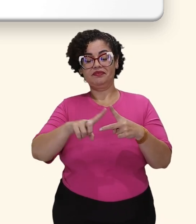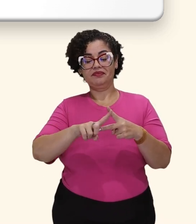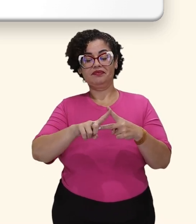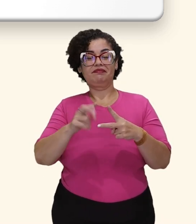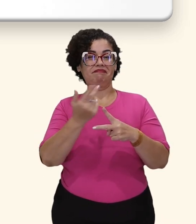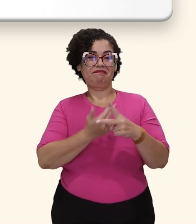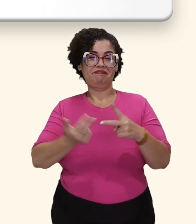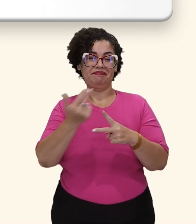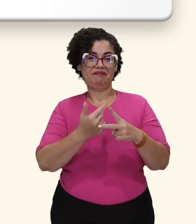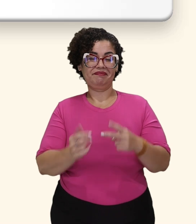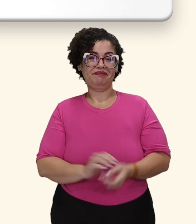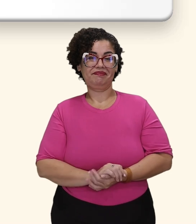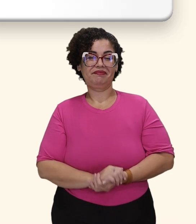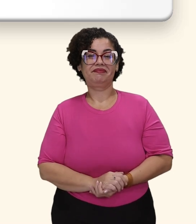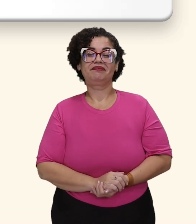medida.